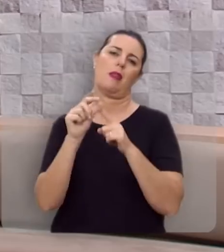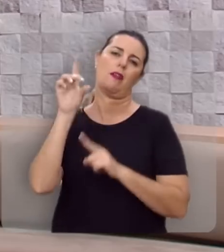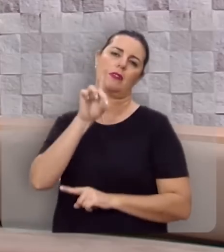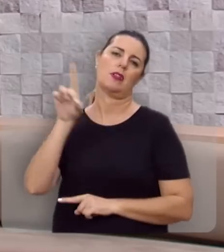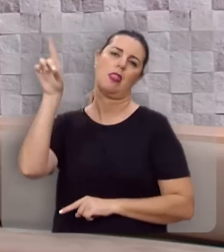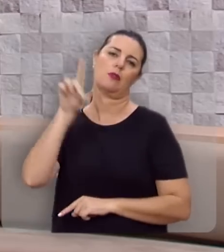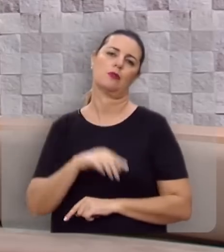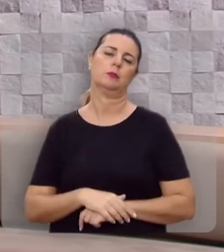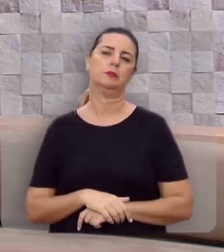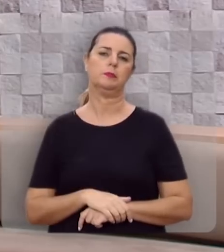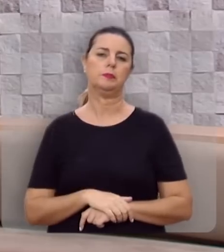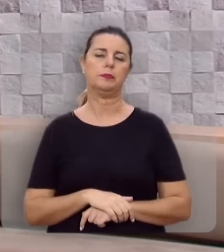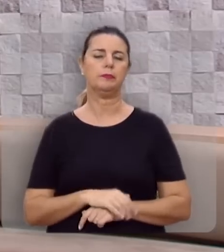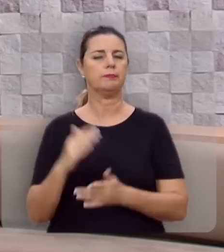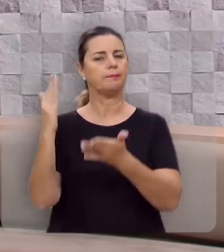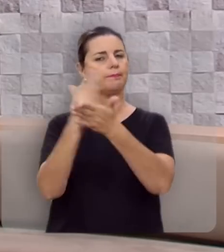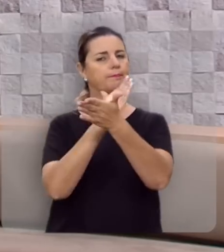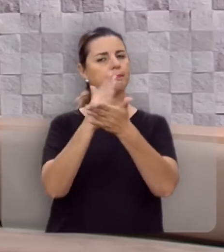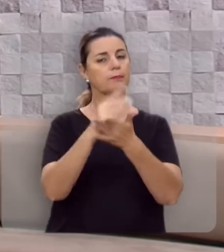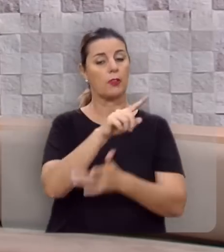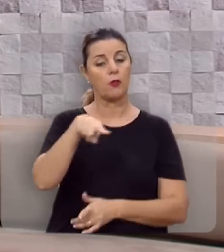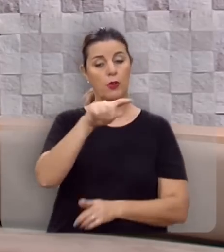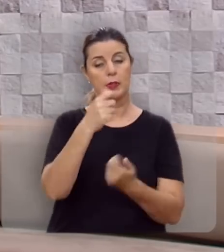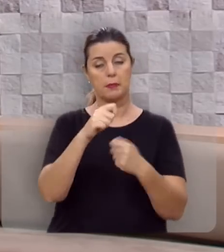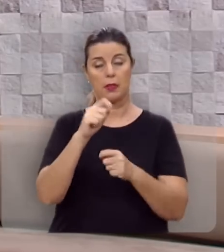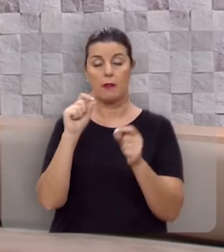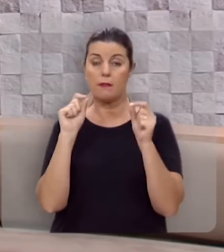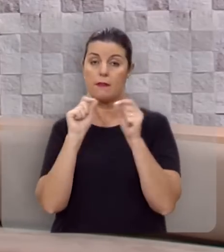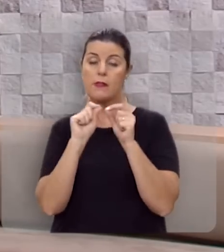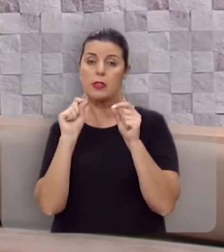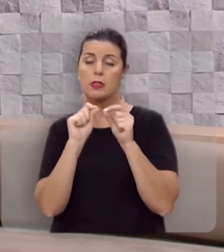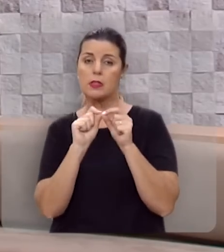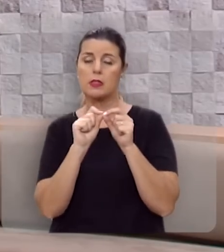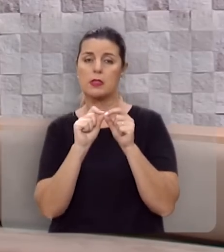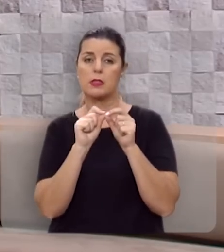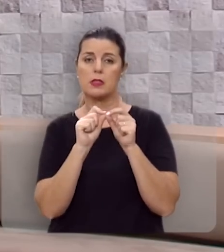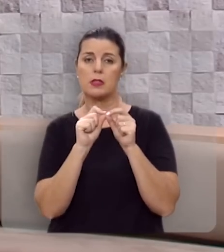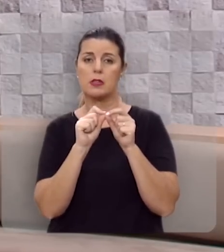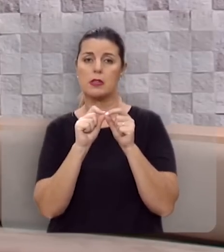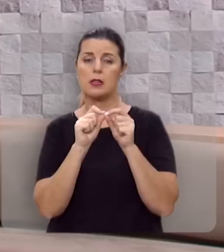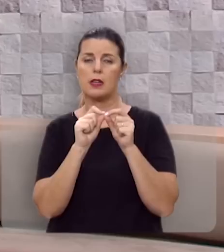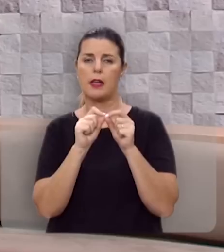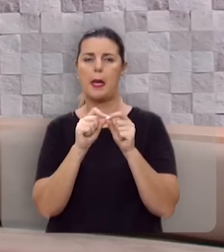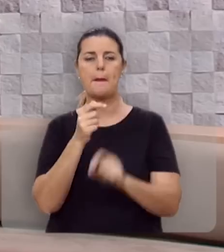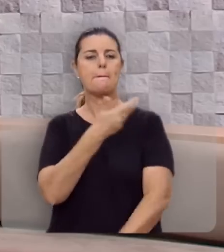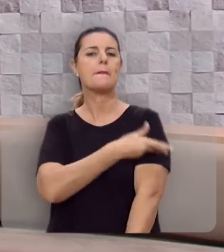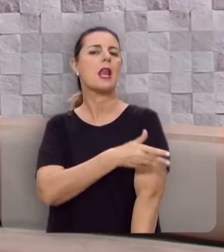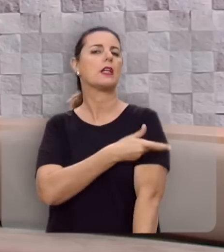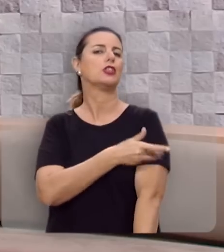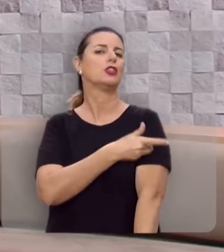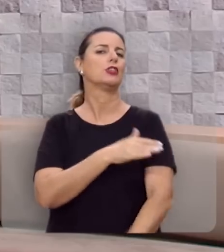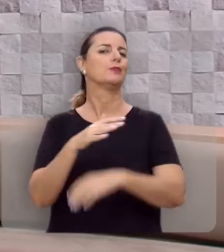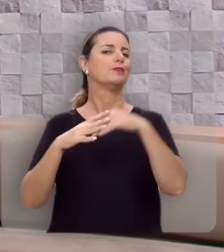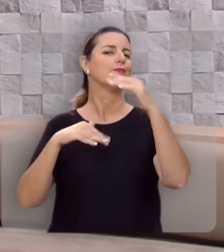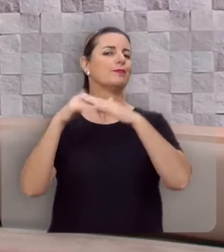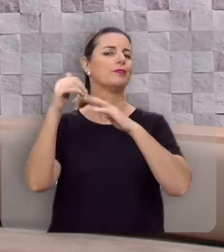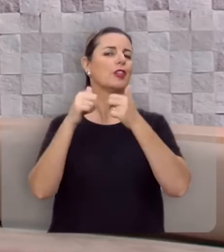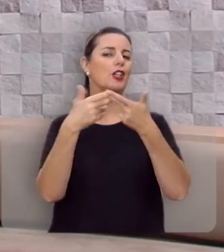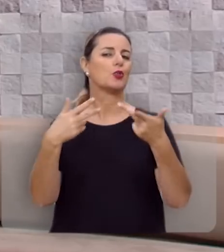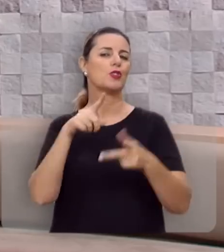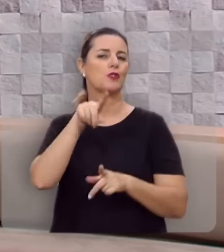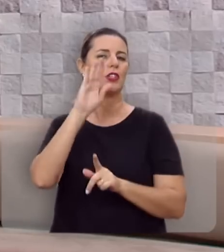de Deus. Talvez o que você precisa fazer é colocar em prática aquilo que você já